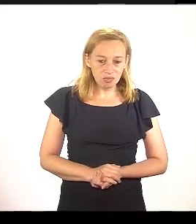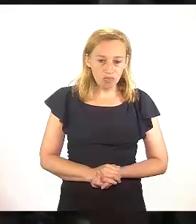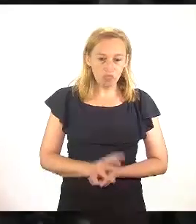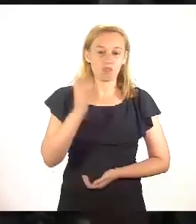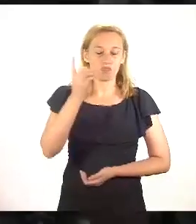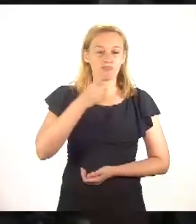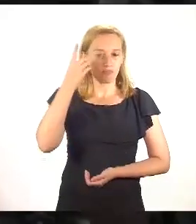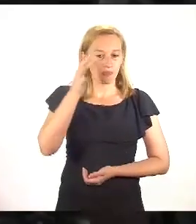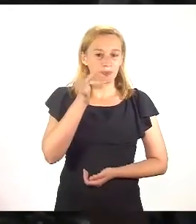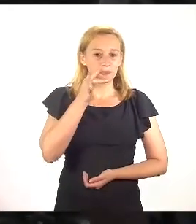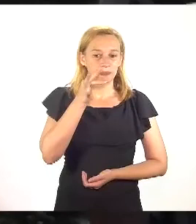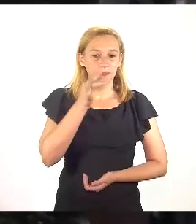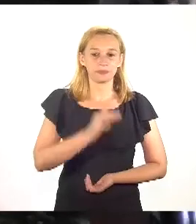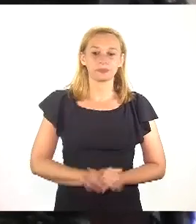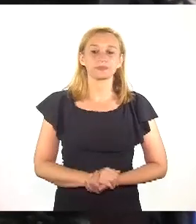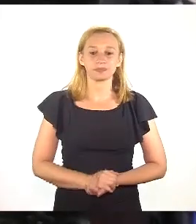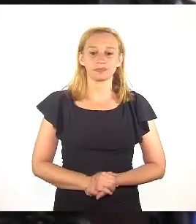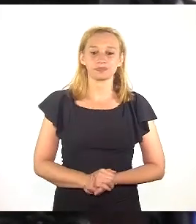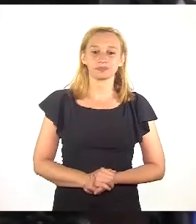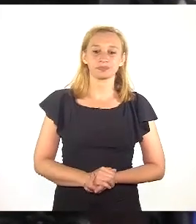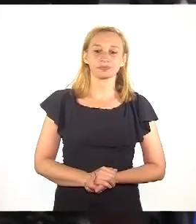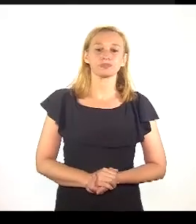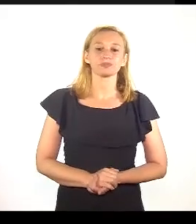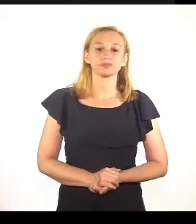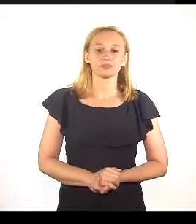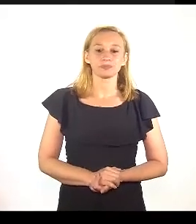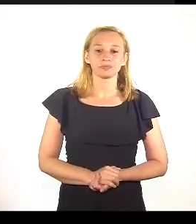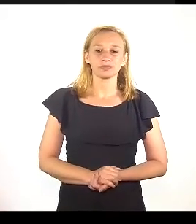Deputado Jorge Felipe Neto.